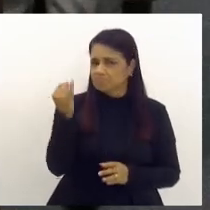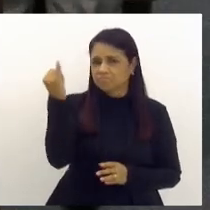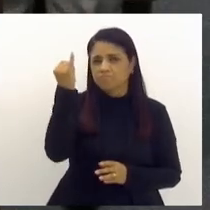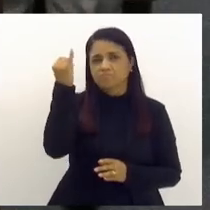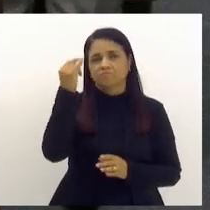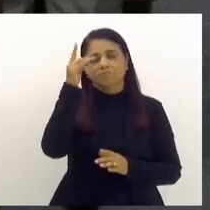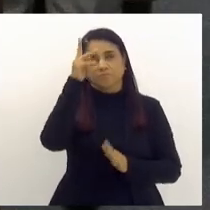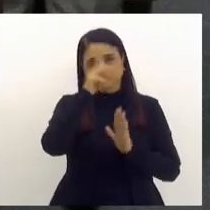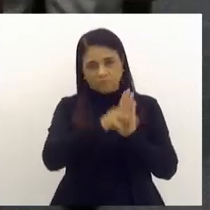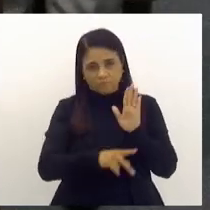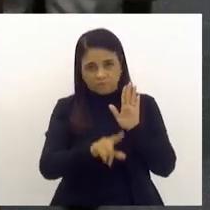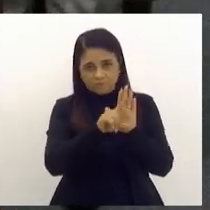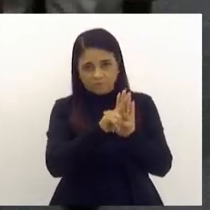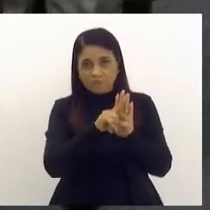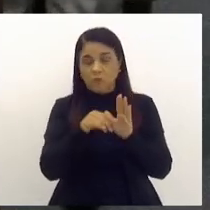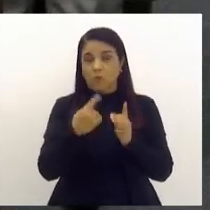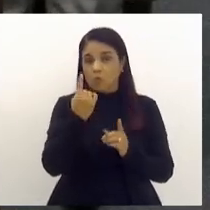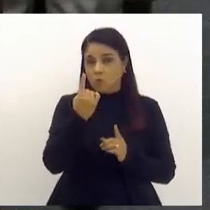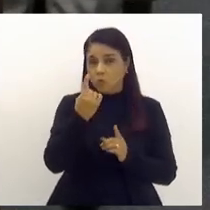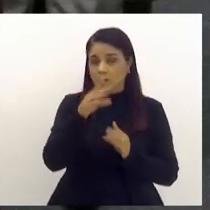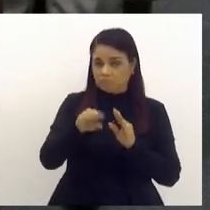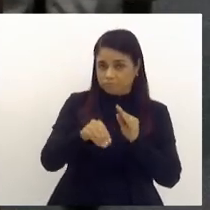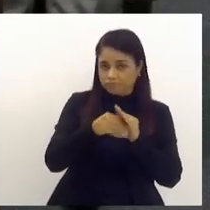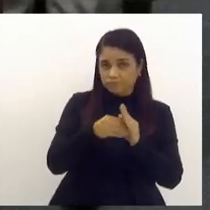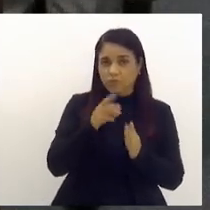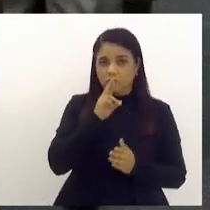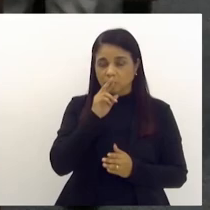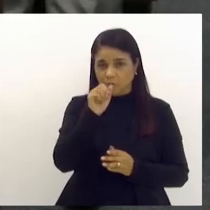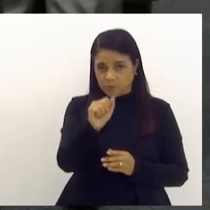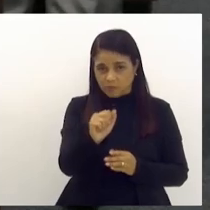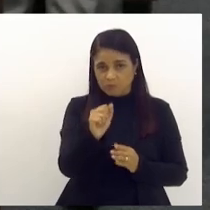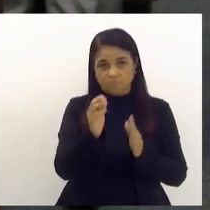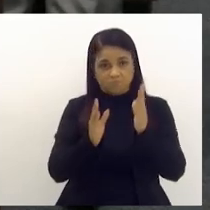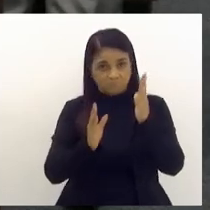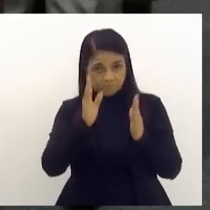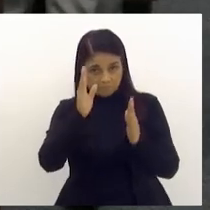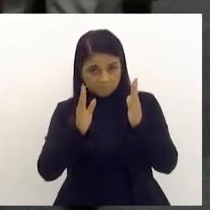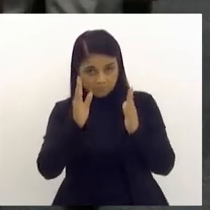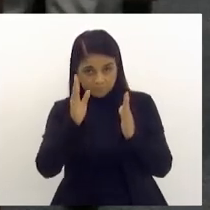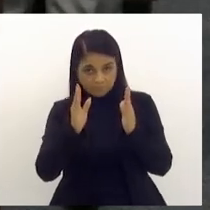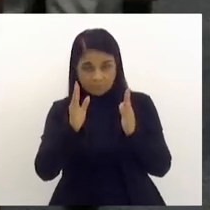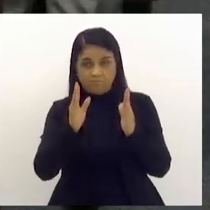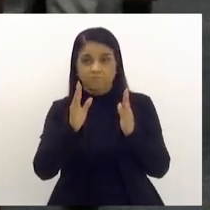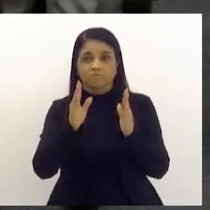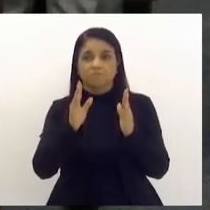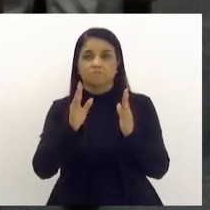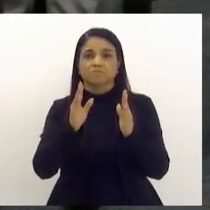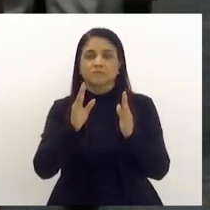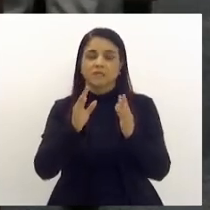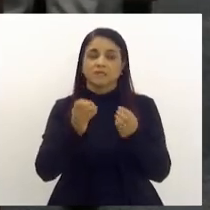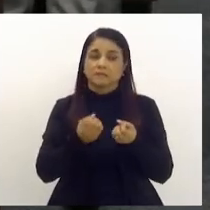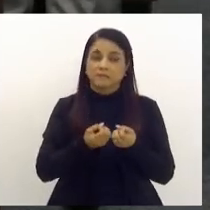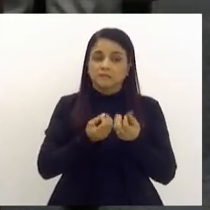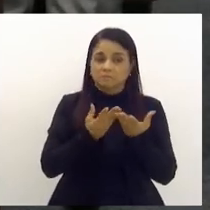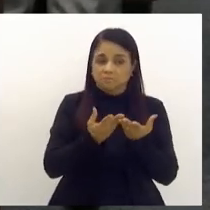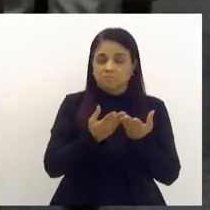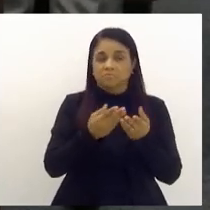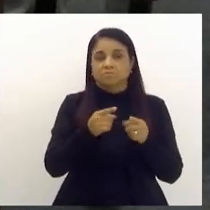para o projeto. Uma do deputado Amorim, que coloca temporalidade, que eu acho que todas as isenções elas devem